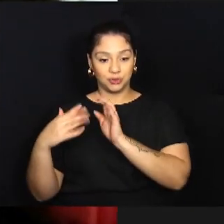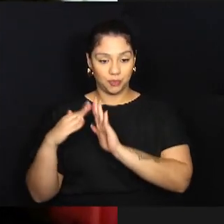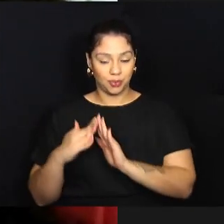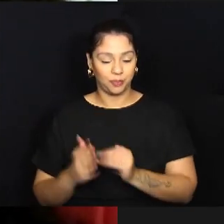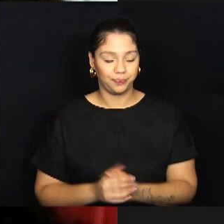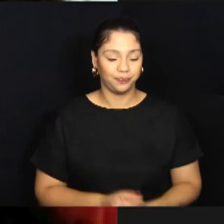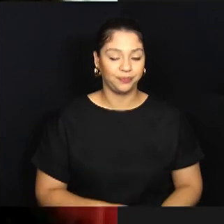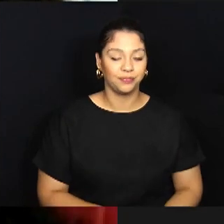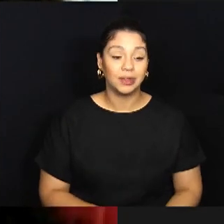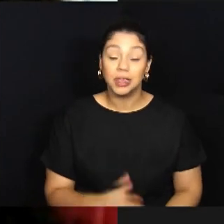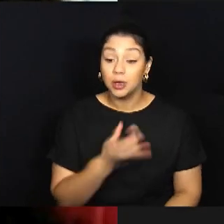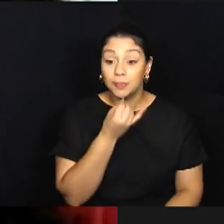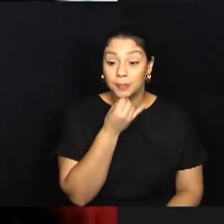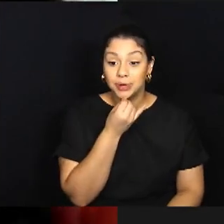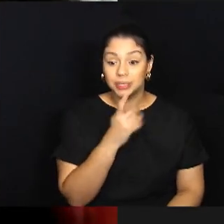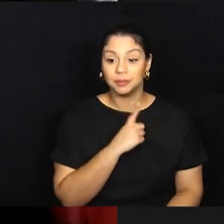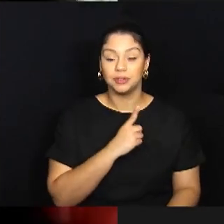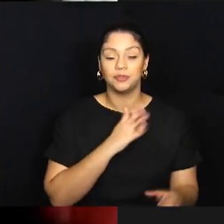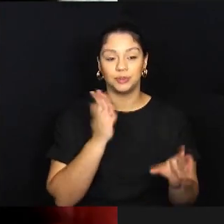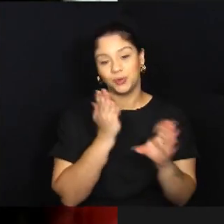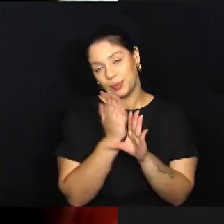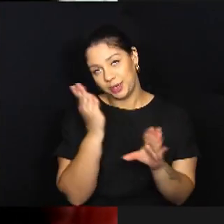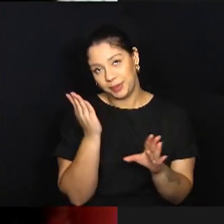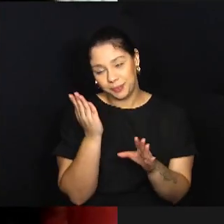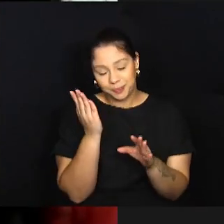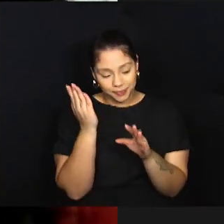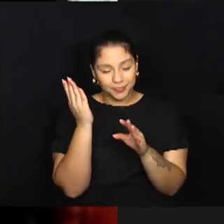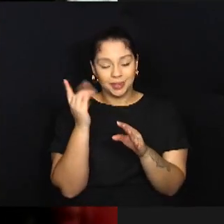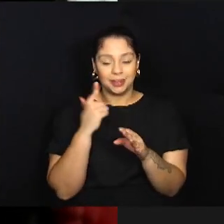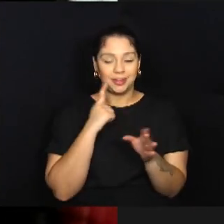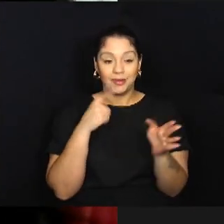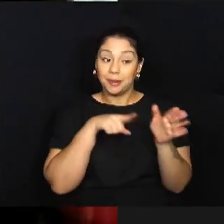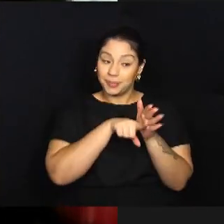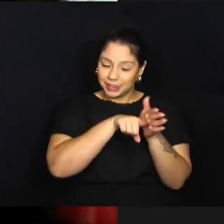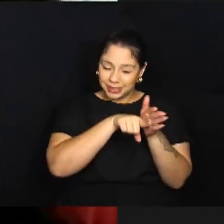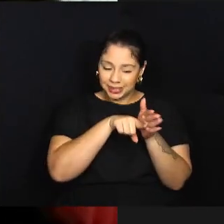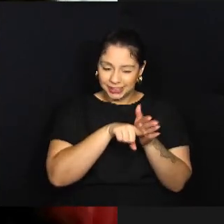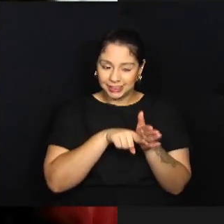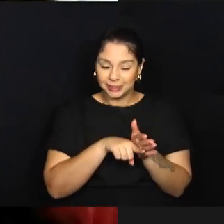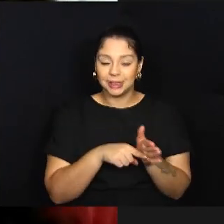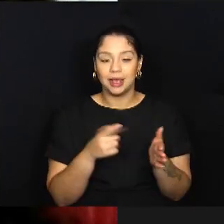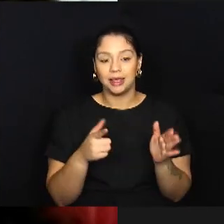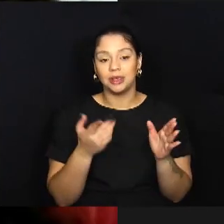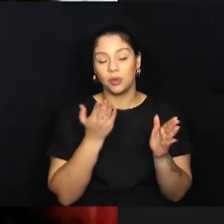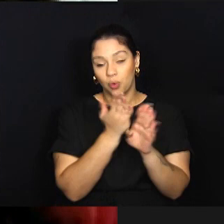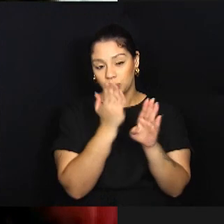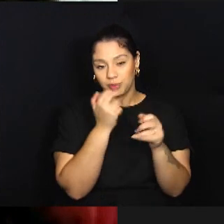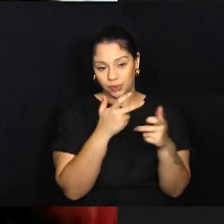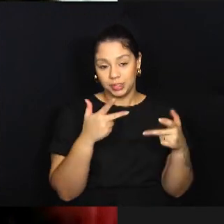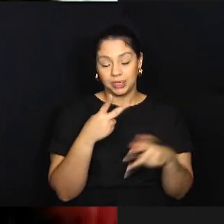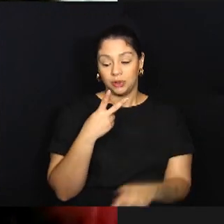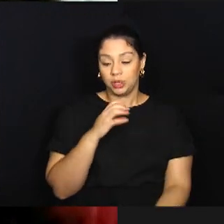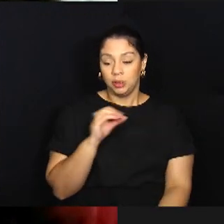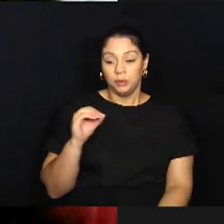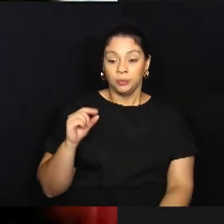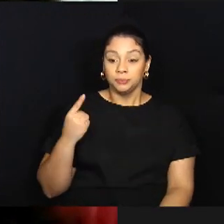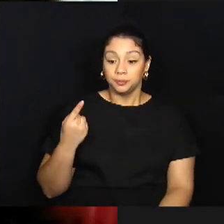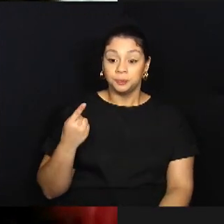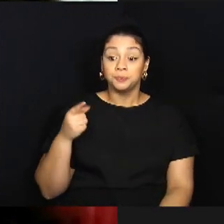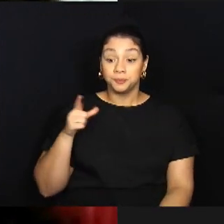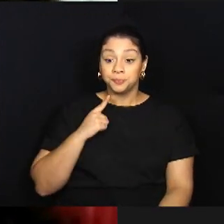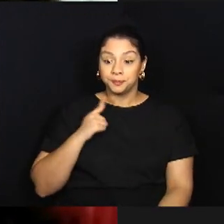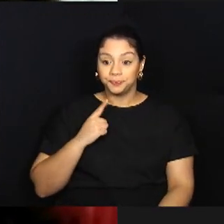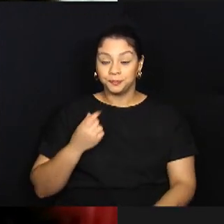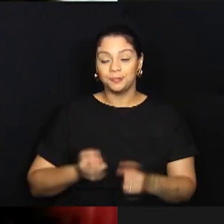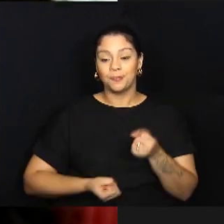por exemplo, nós descobrimos, a gente, na hora da pesquisa você vai procurando coisas. Em 2001, o Fernando Sabino escreveu uma